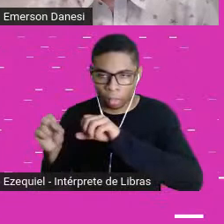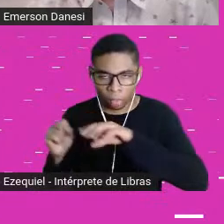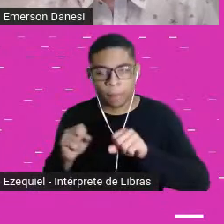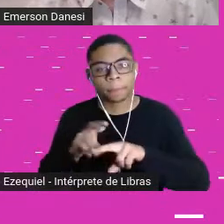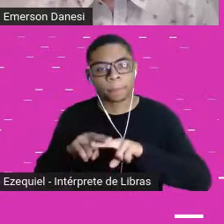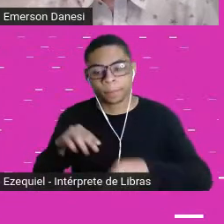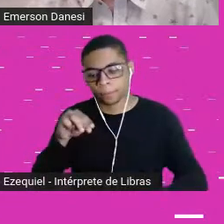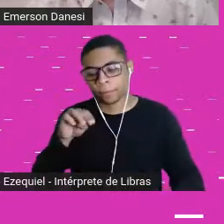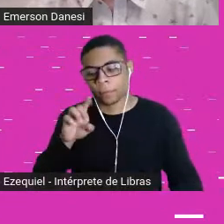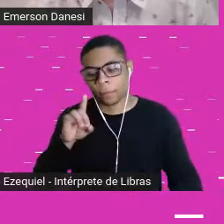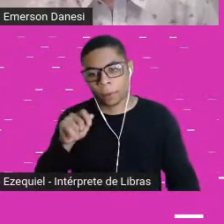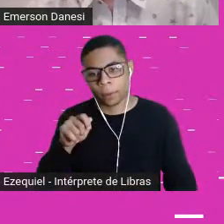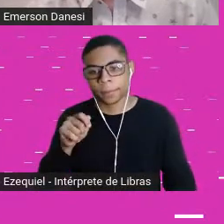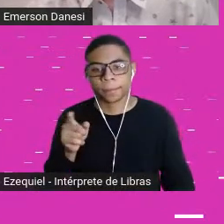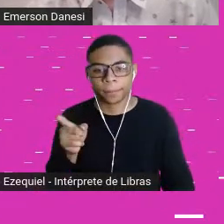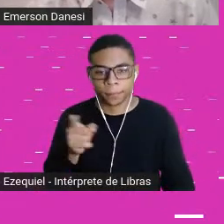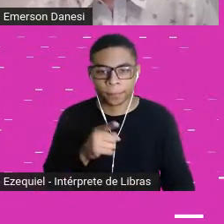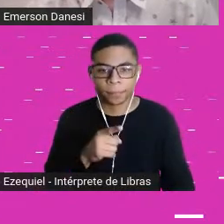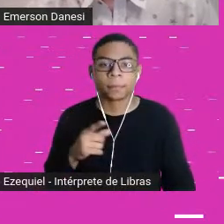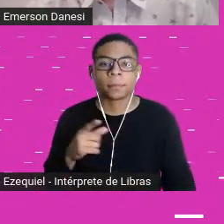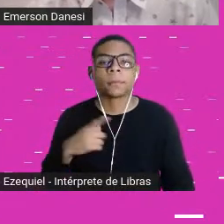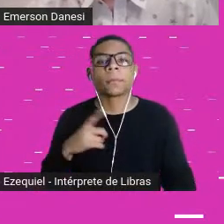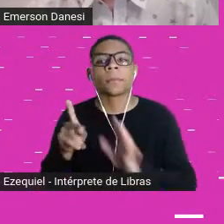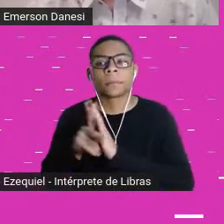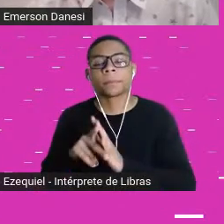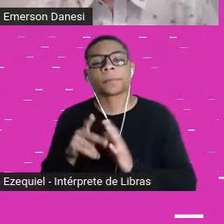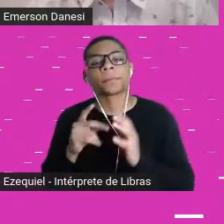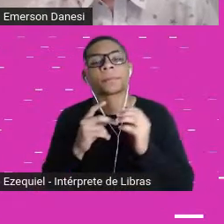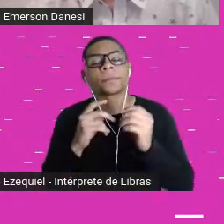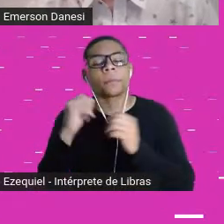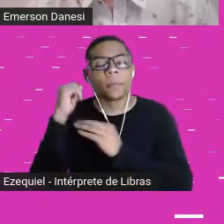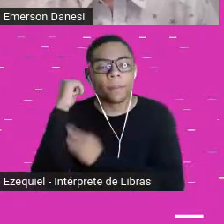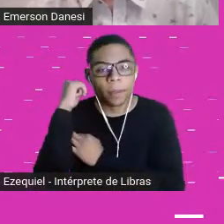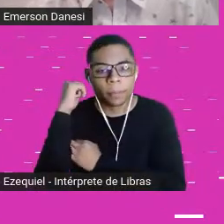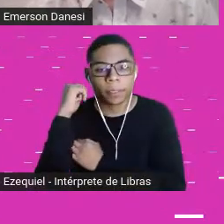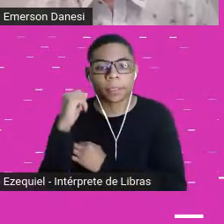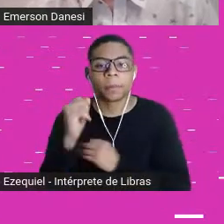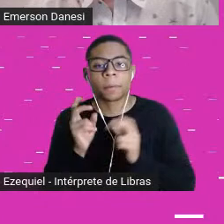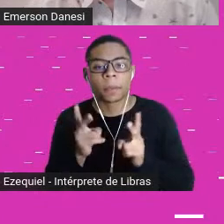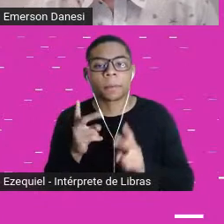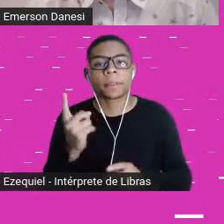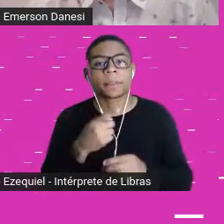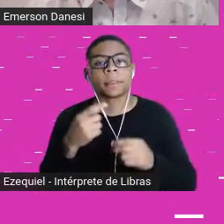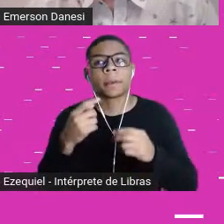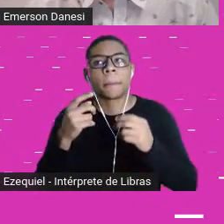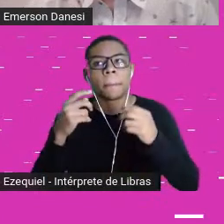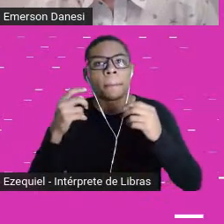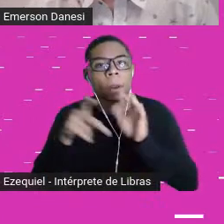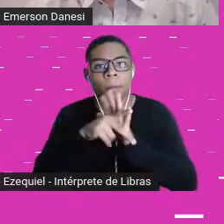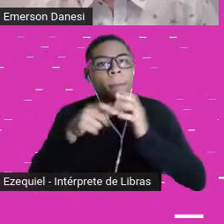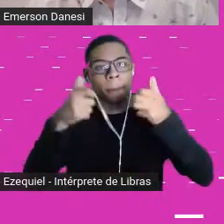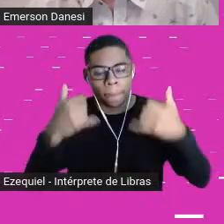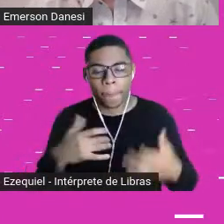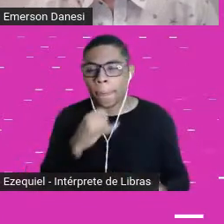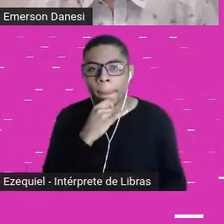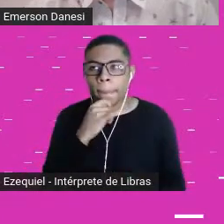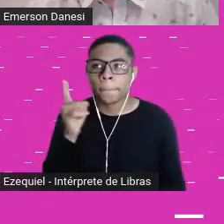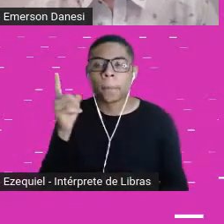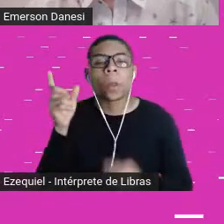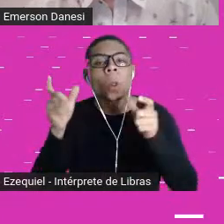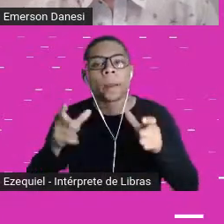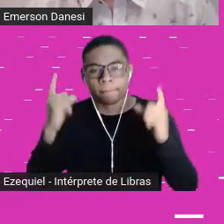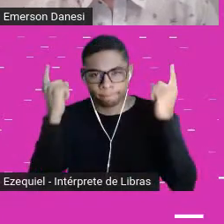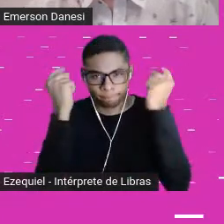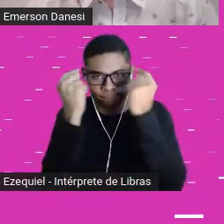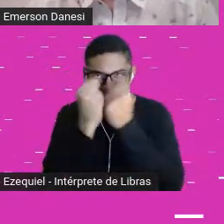tem esse lugar do feminismo de uma, se a gente for pegar, e obviamente isso está na Grécia, mas isso depois